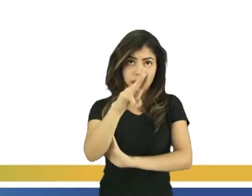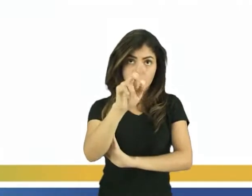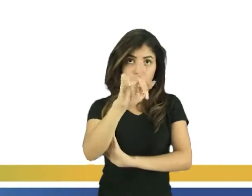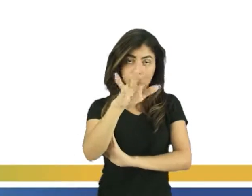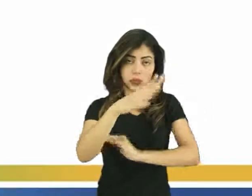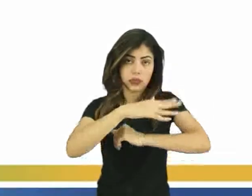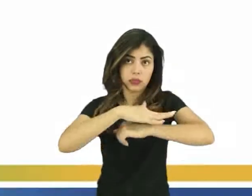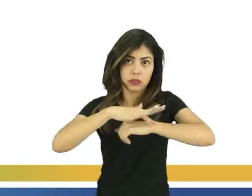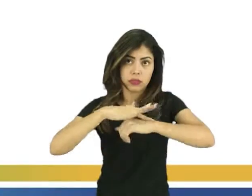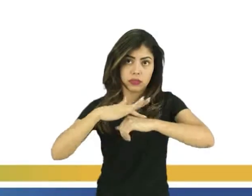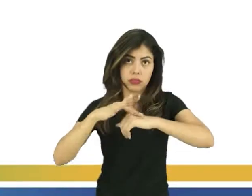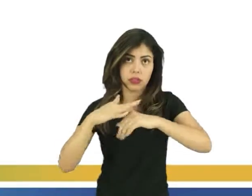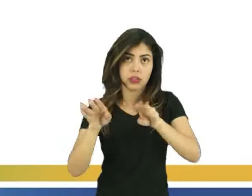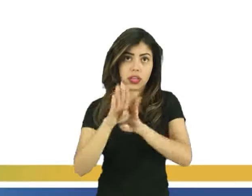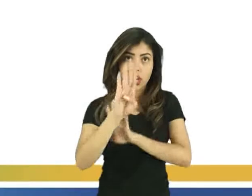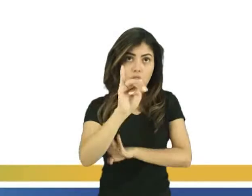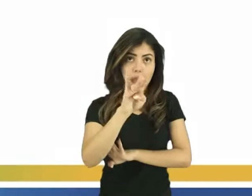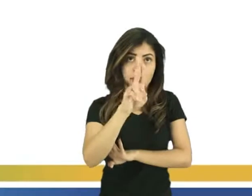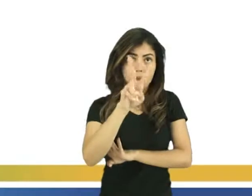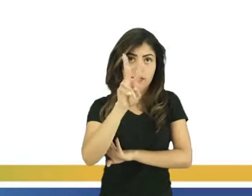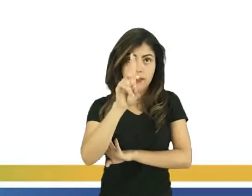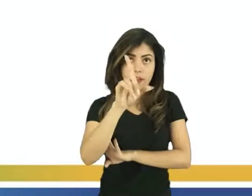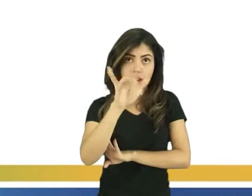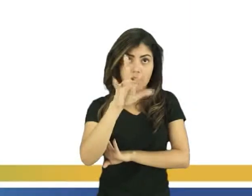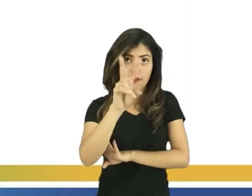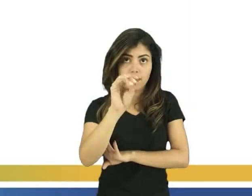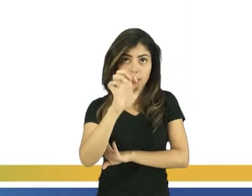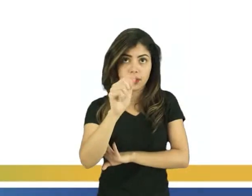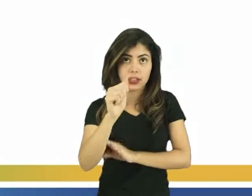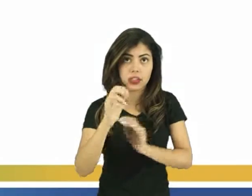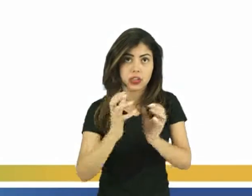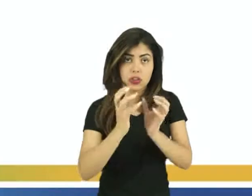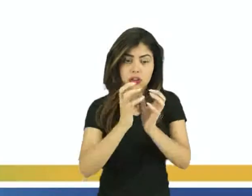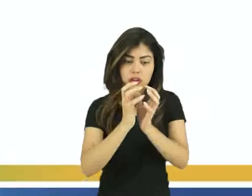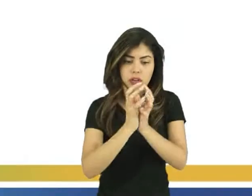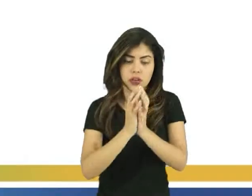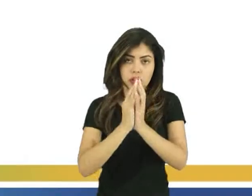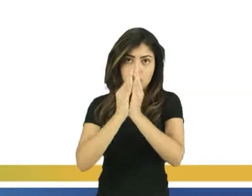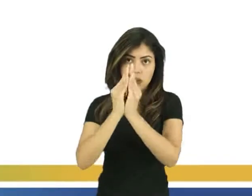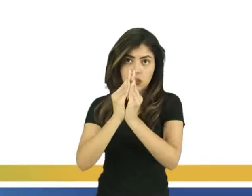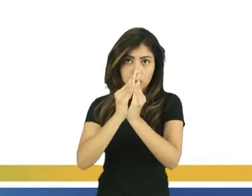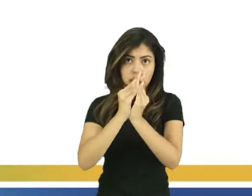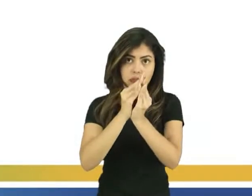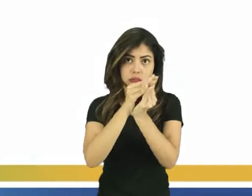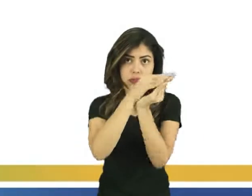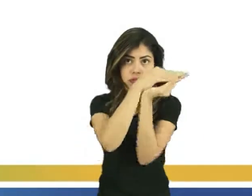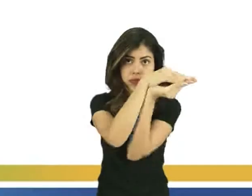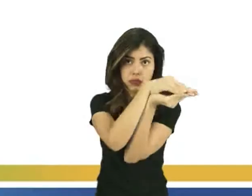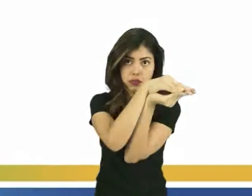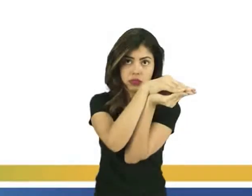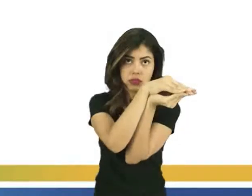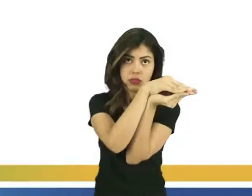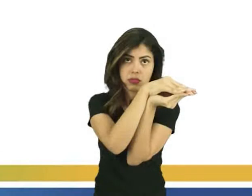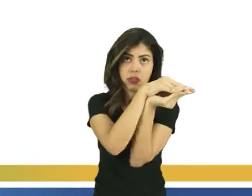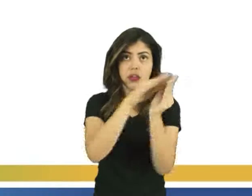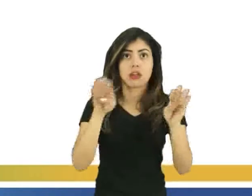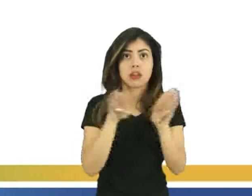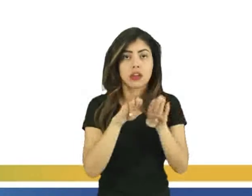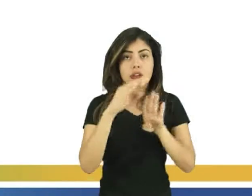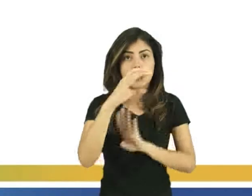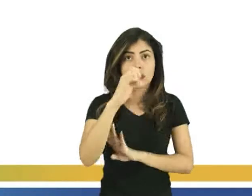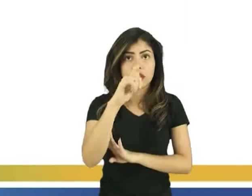lesmas. Tem os bivalves, que são duas conchas unidas, que são representados por ostras, mariscos e mexilhões. E tem